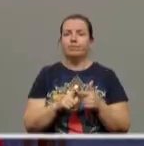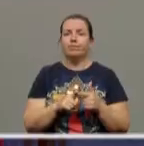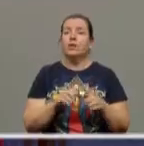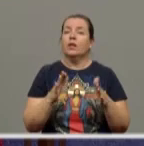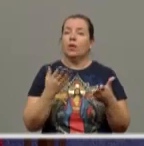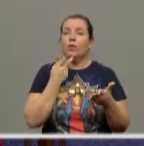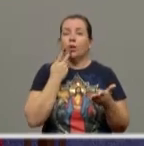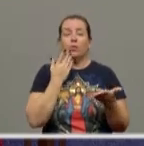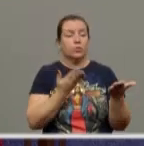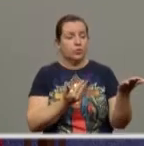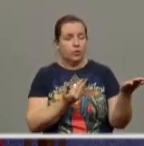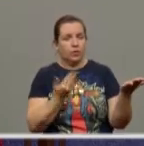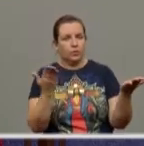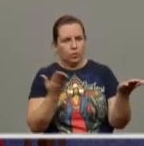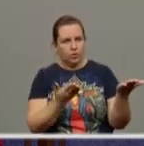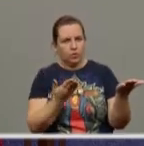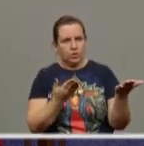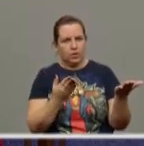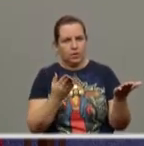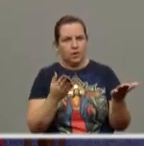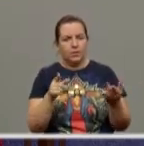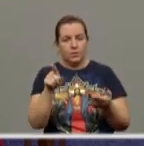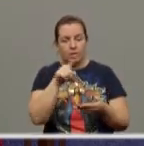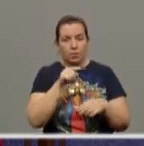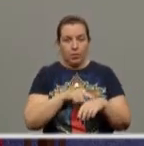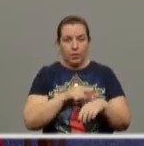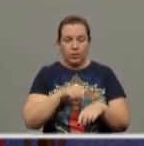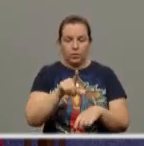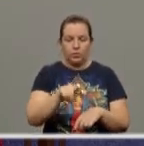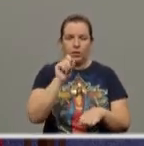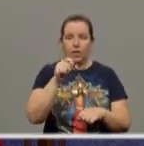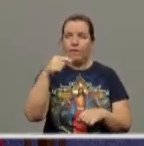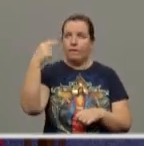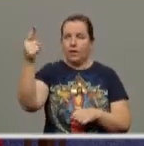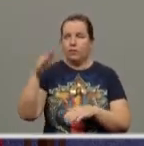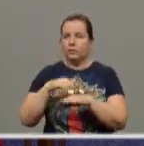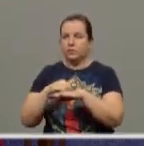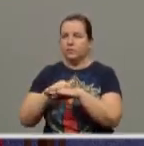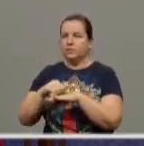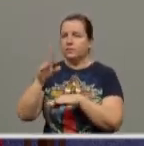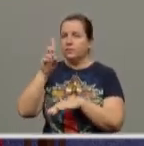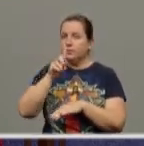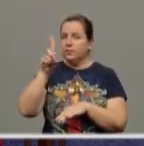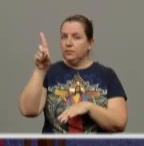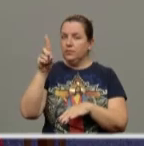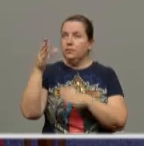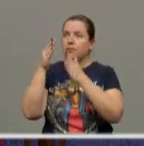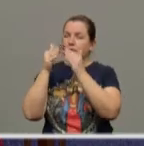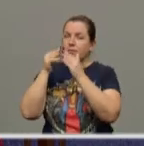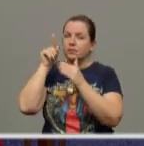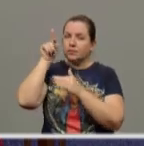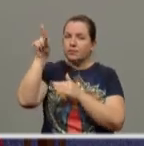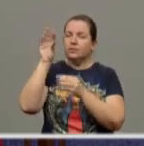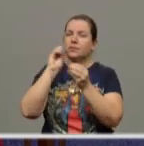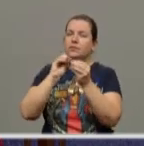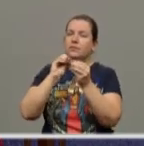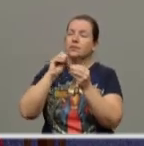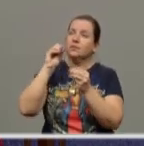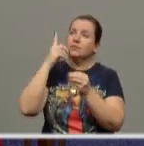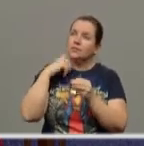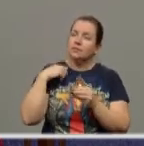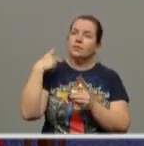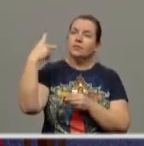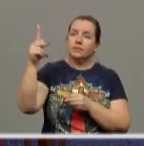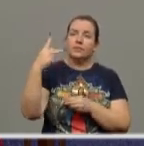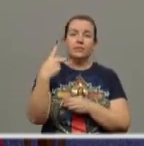já. Se você está no tempo de escolha, vá para a presença do Senhor e peça a Ele para fazer a vontade dEle